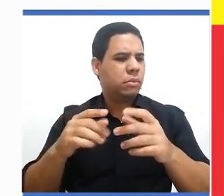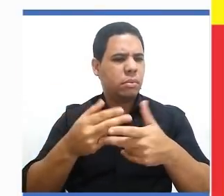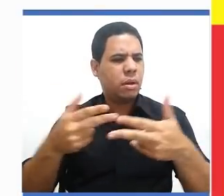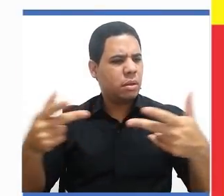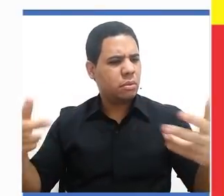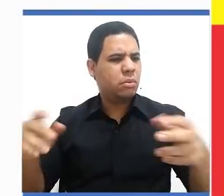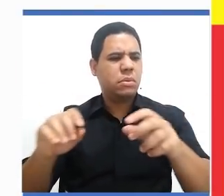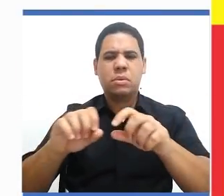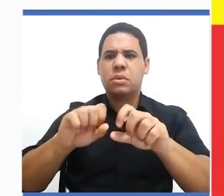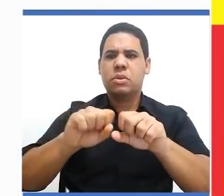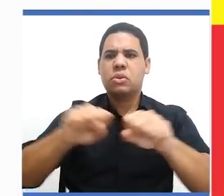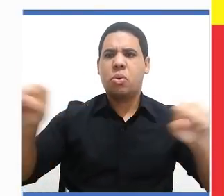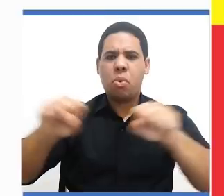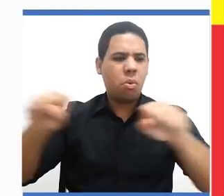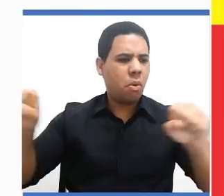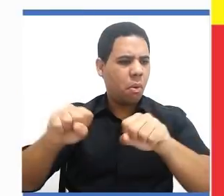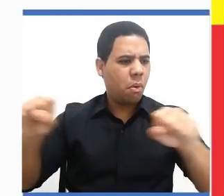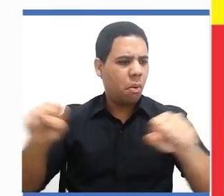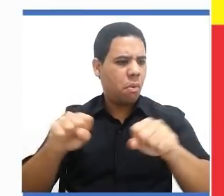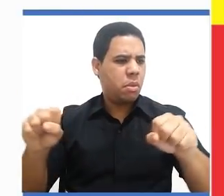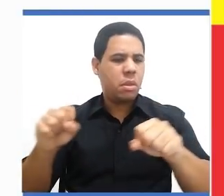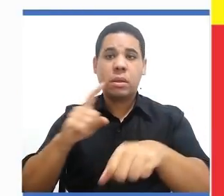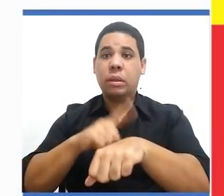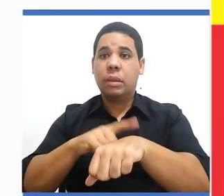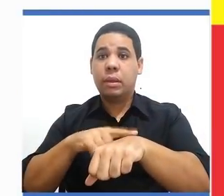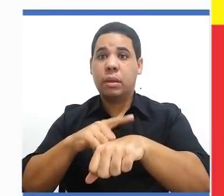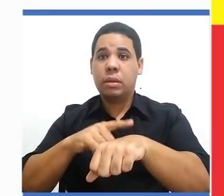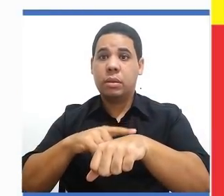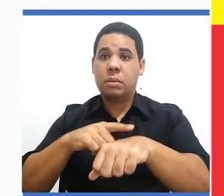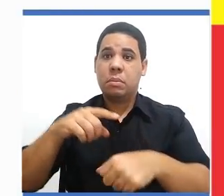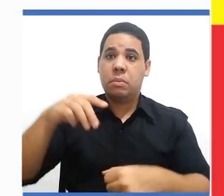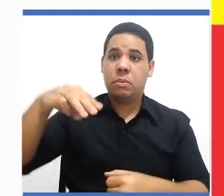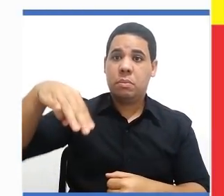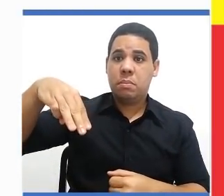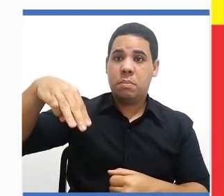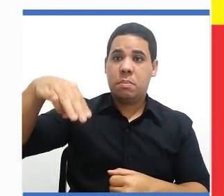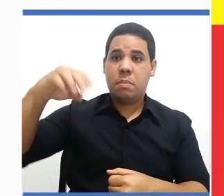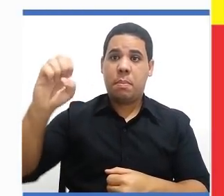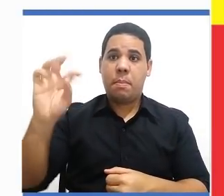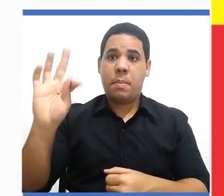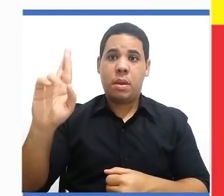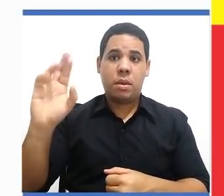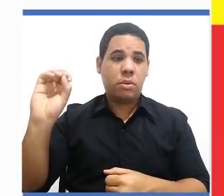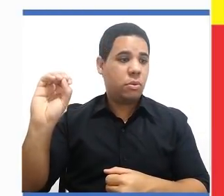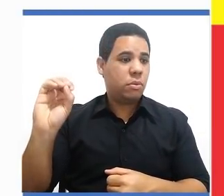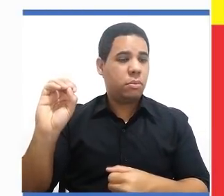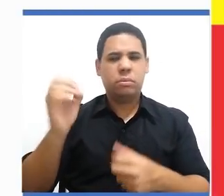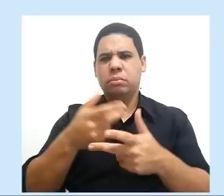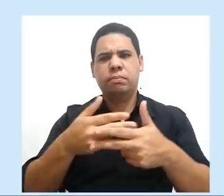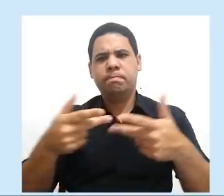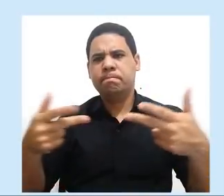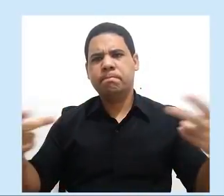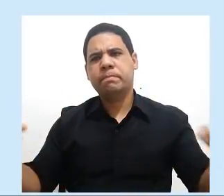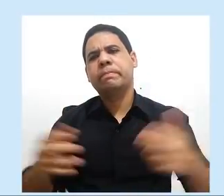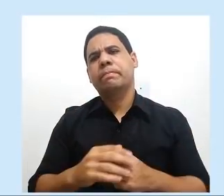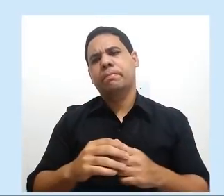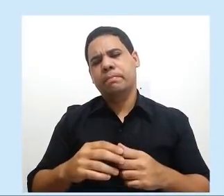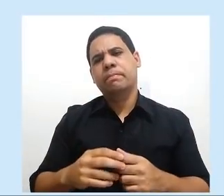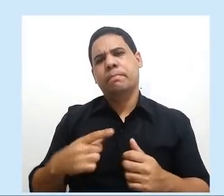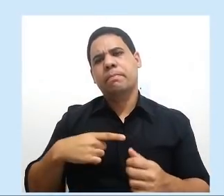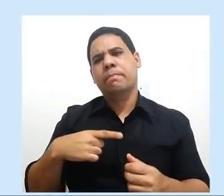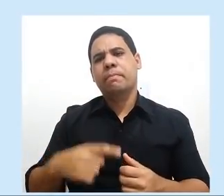polegada, usar uma corda é uma unidade também, tempo, metro e outras por aí, certo?